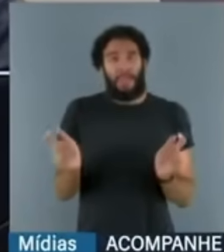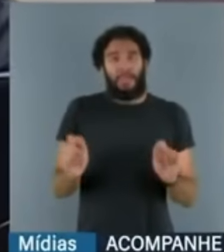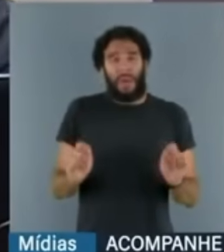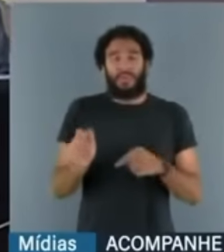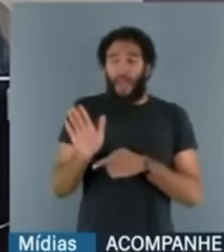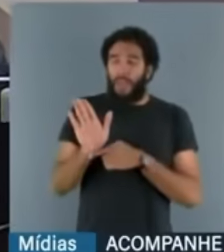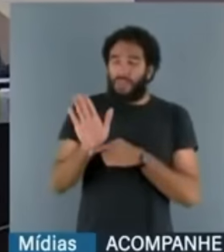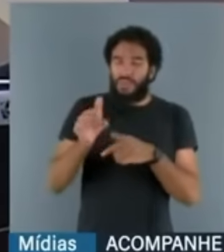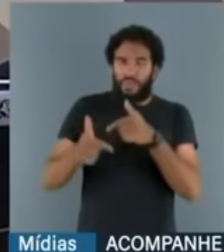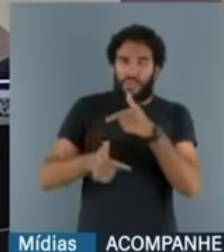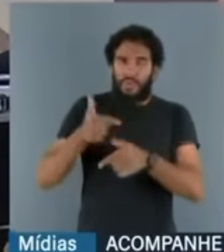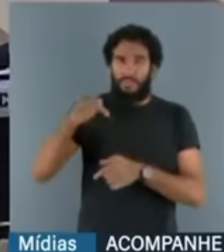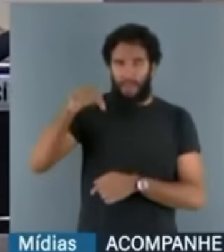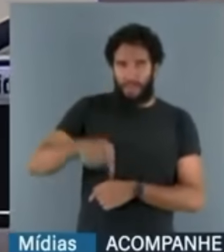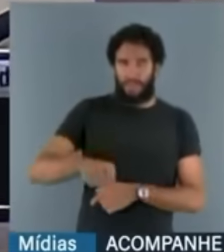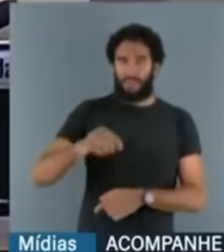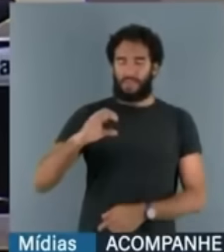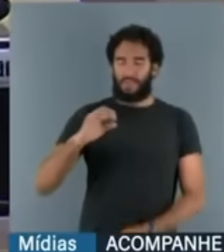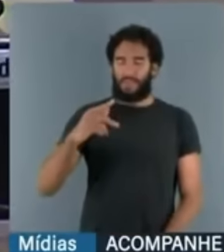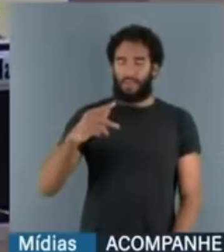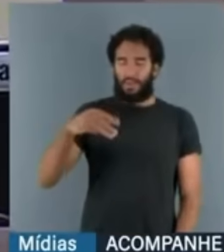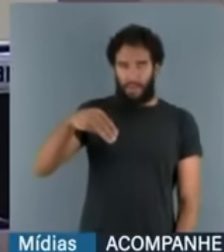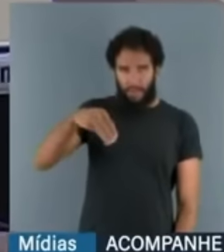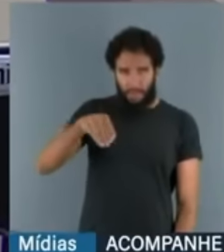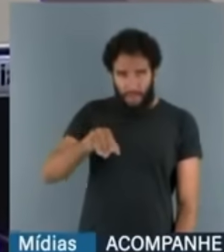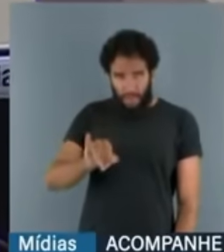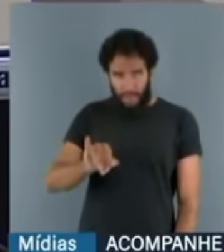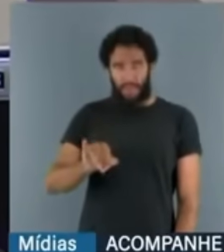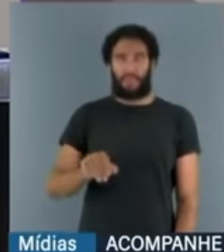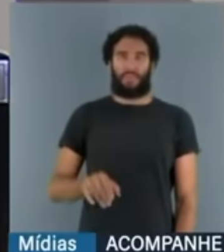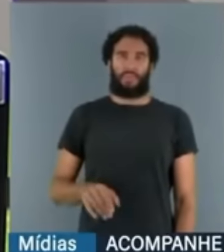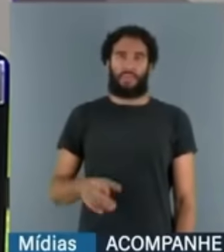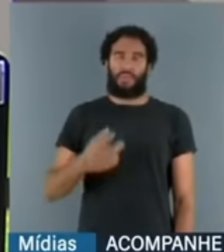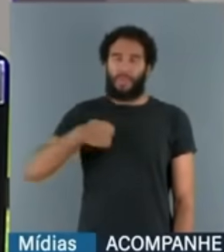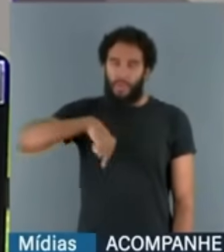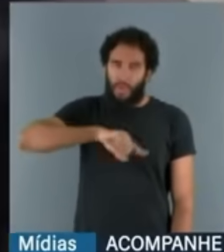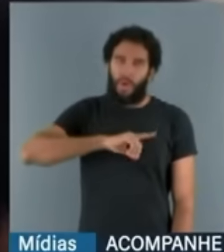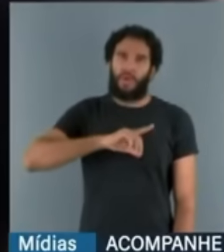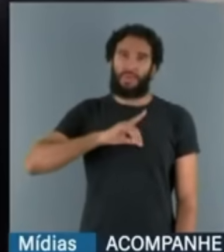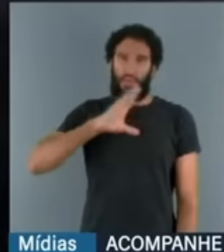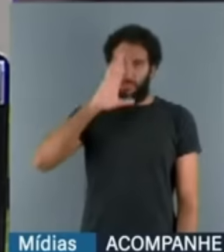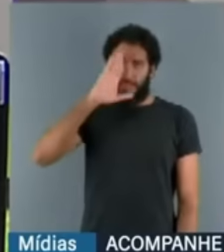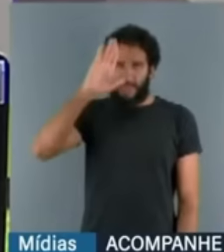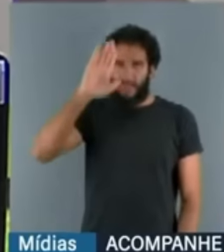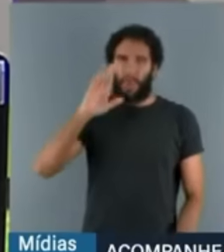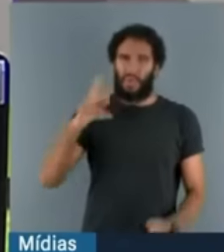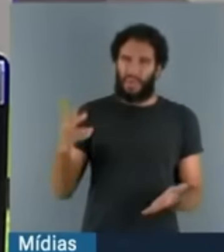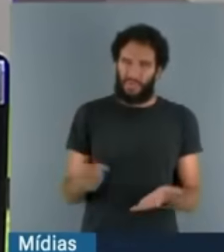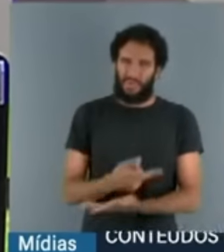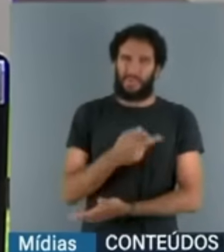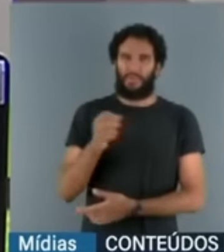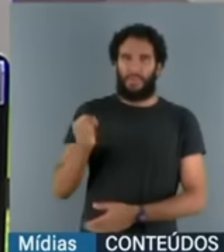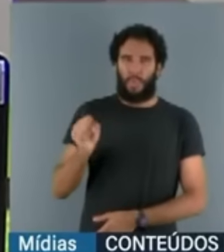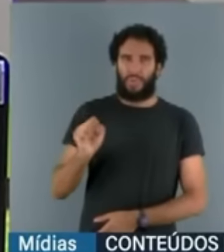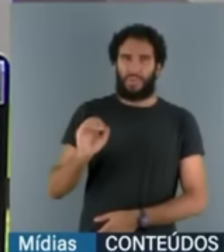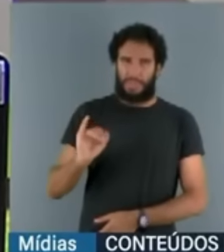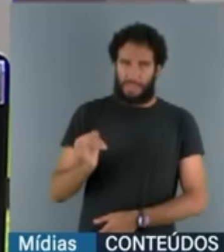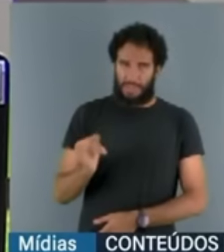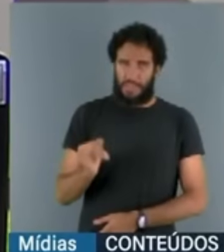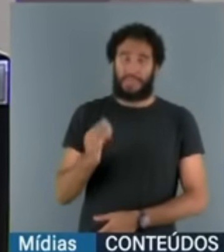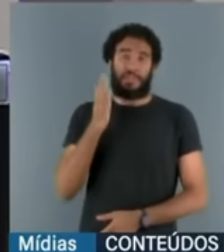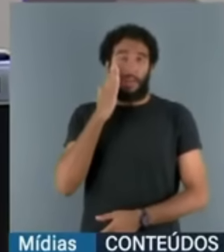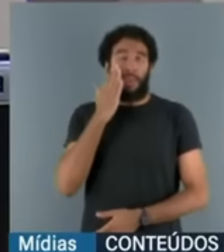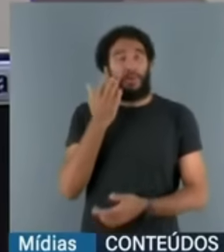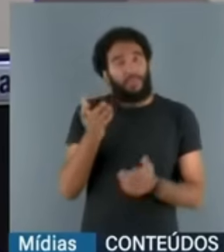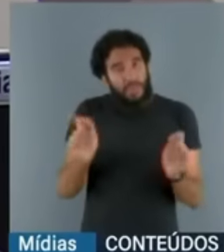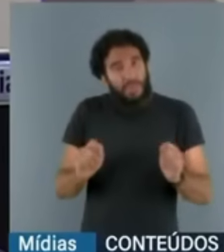com os trabalhos desta comissão. Não é? Nós temos um ponto central que é o 8 de janeiro e compreendemos, na verdade, que a sua